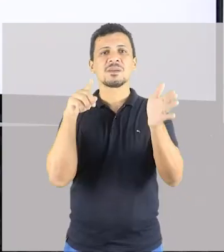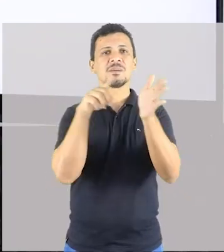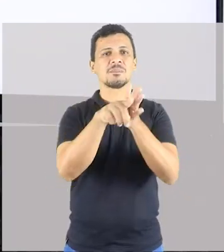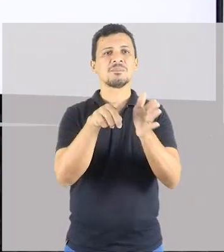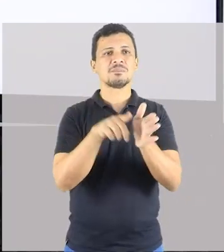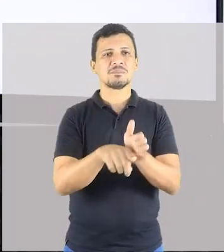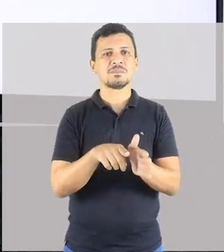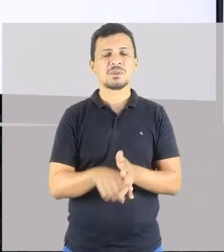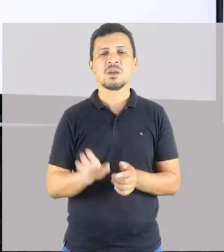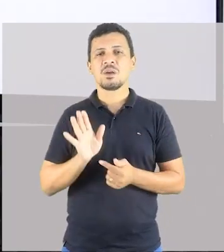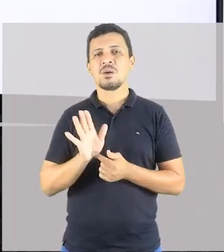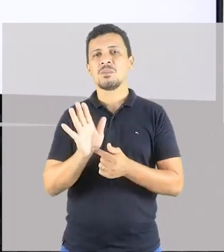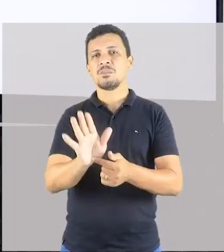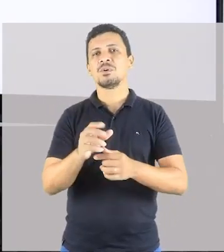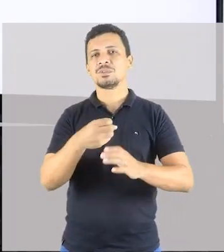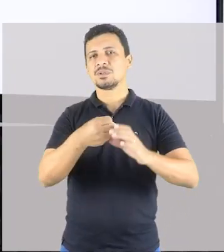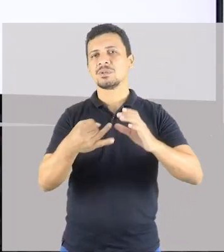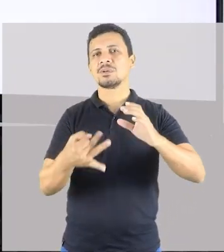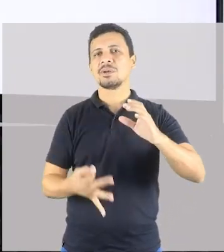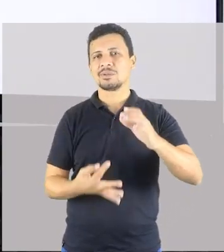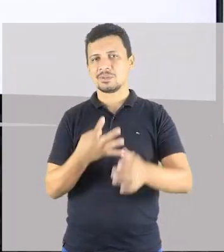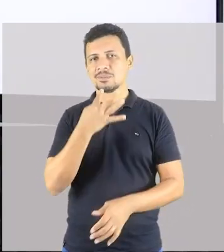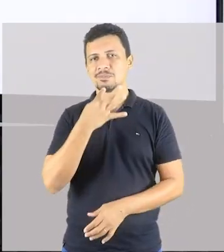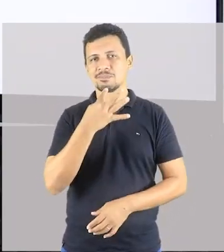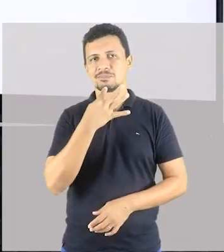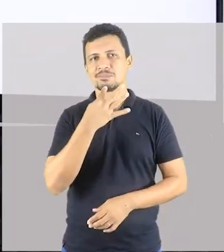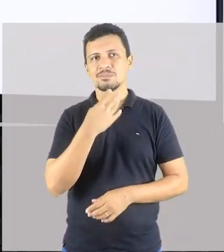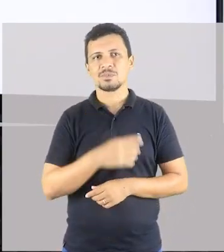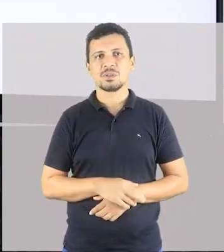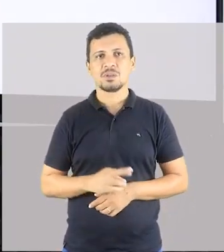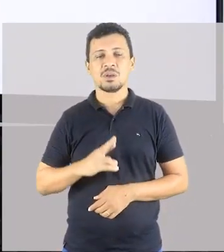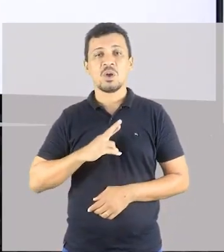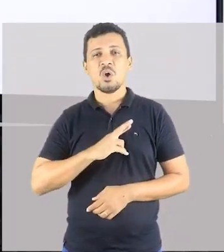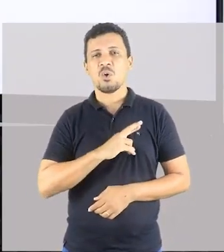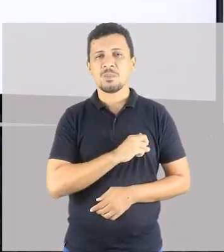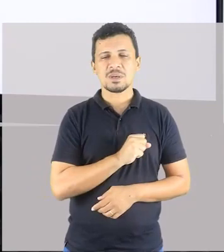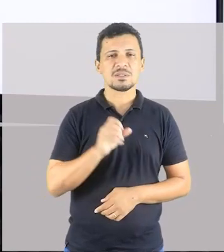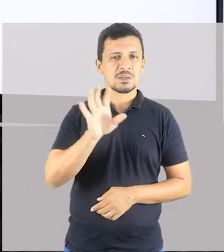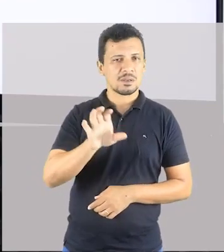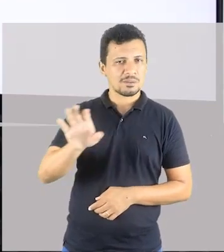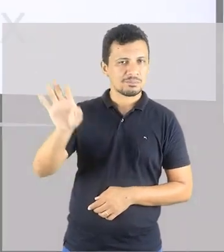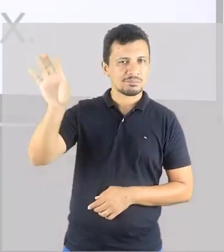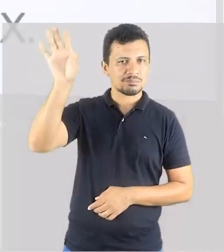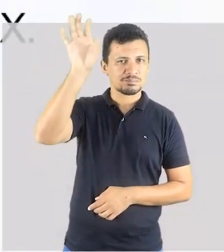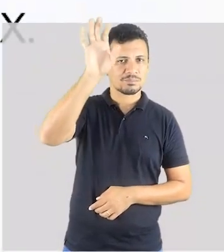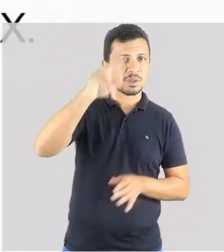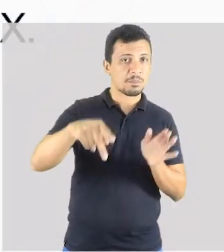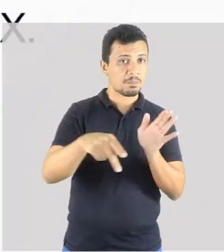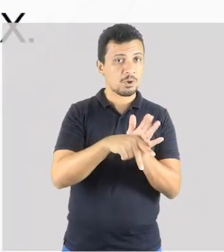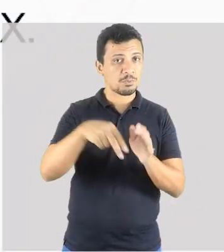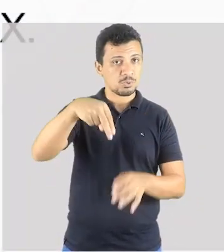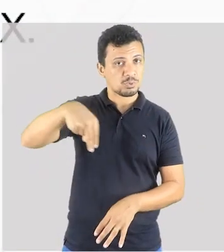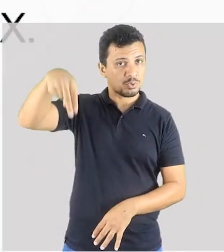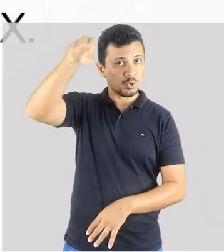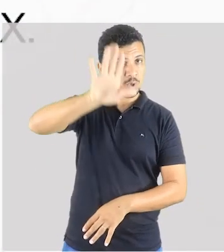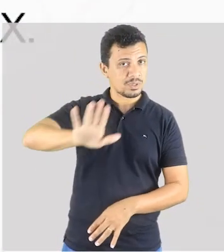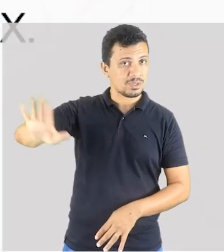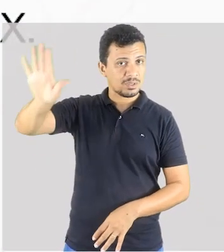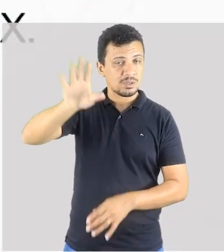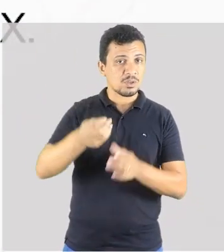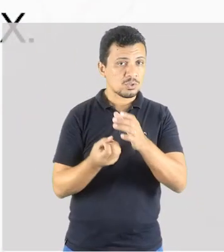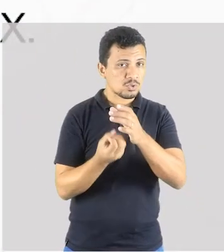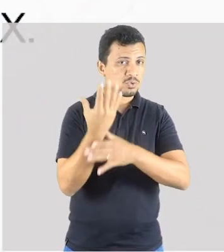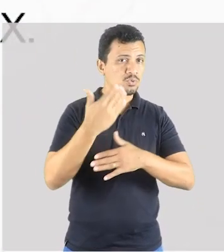esse reconhecimento dessas características, né? O romance regionalista, né, nordestino, que surge e